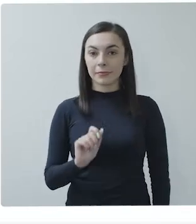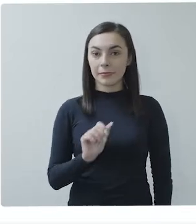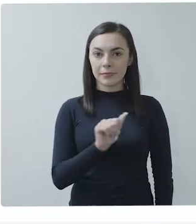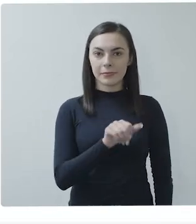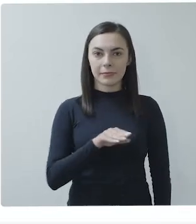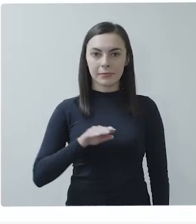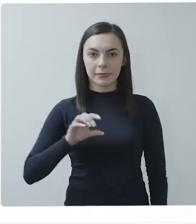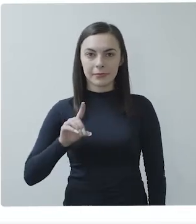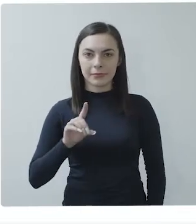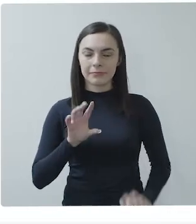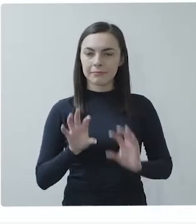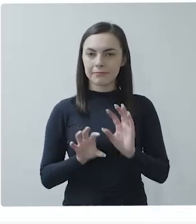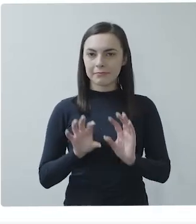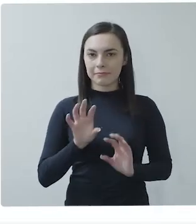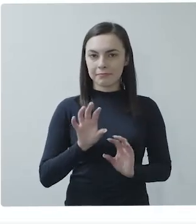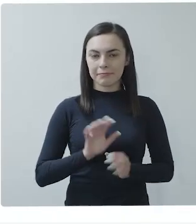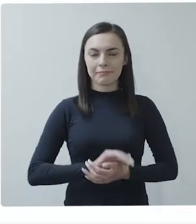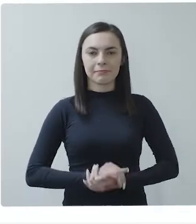alfabeto móvel.